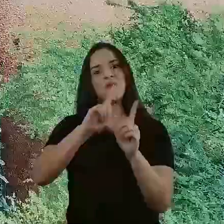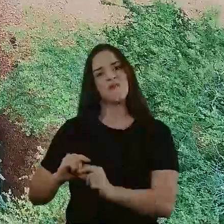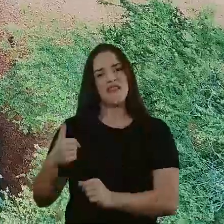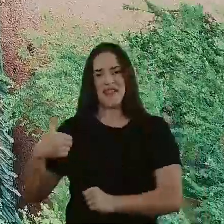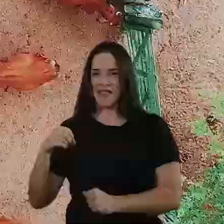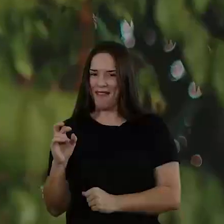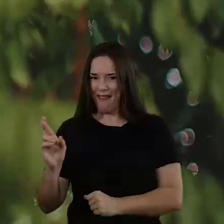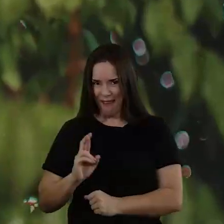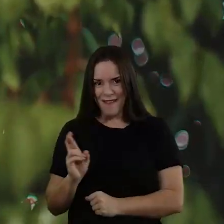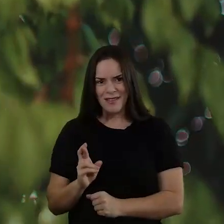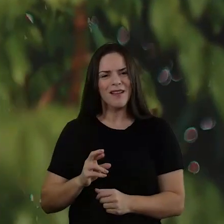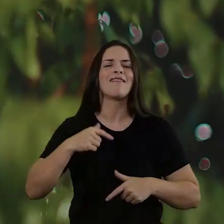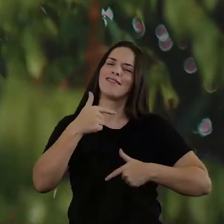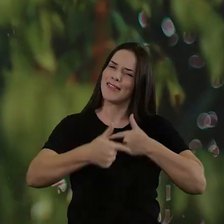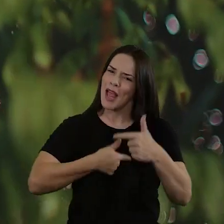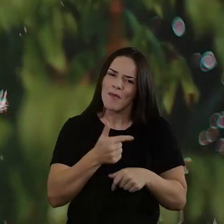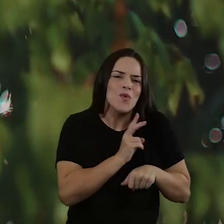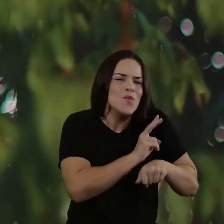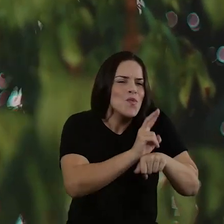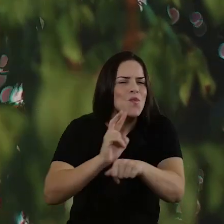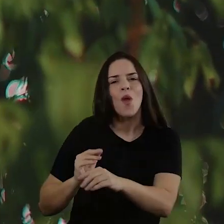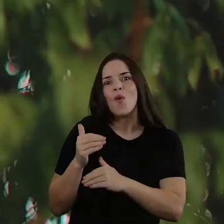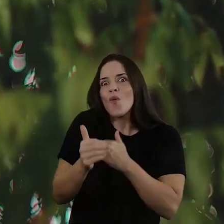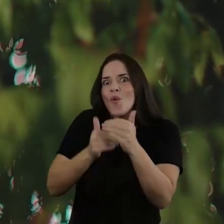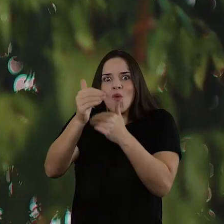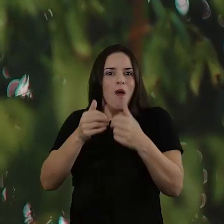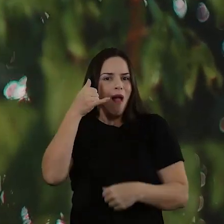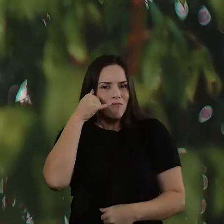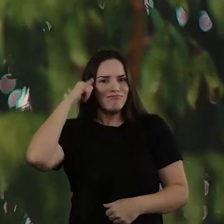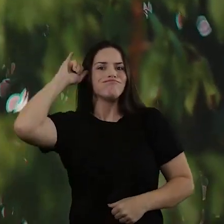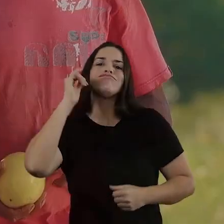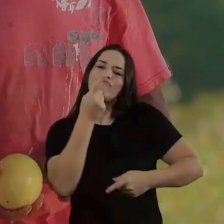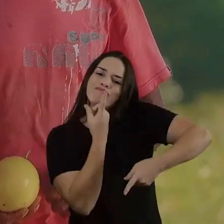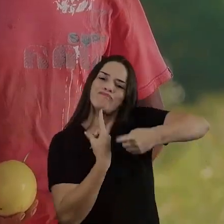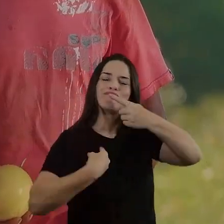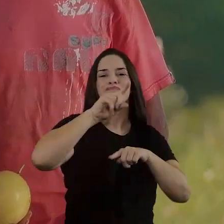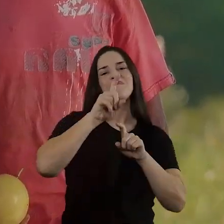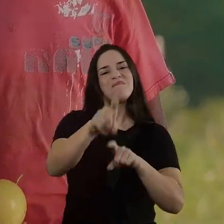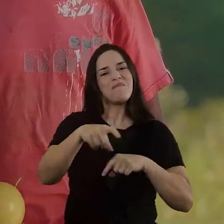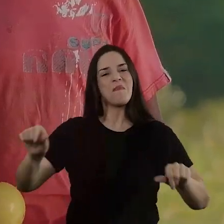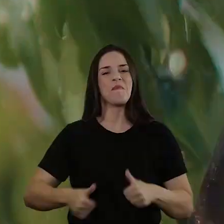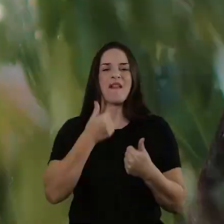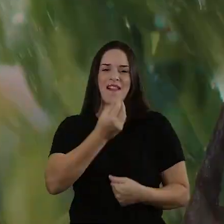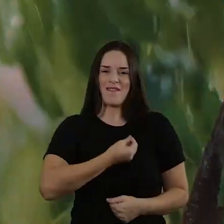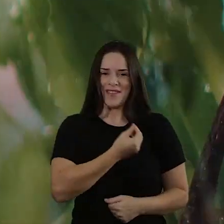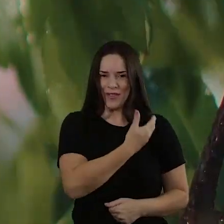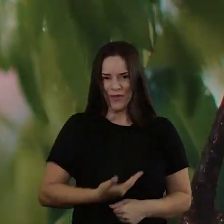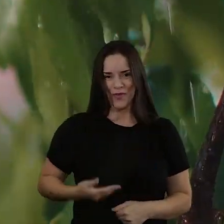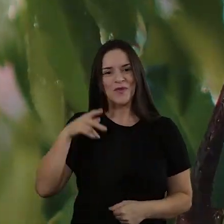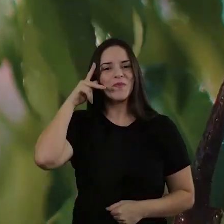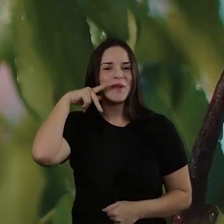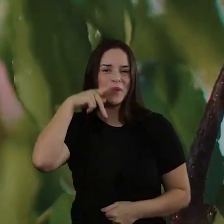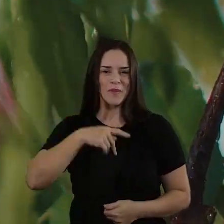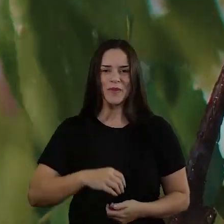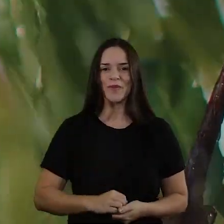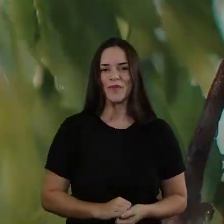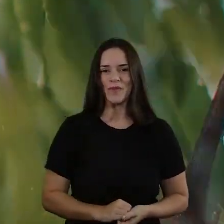r$ 10 com trabalho cuidado e avanço o campo cresce e a vida melhora o Governo da